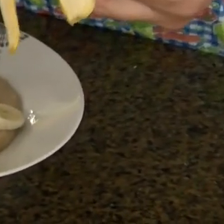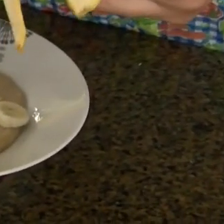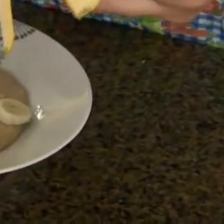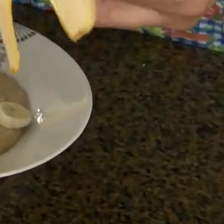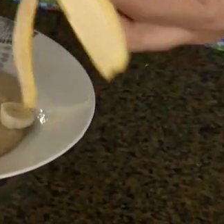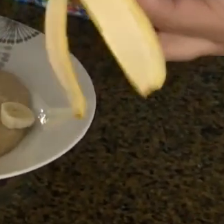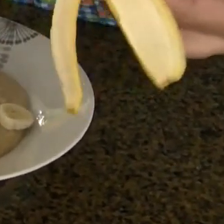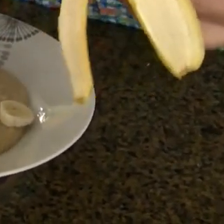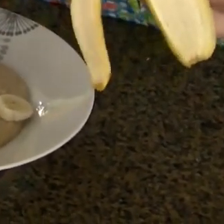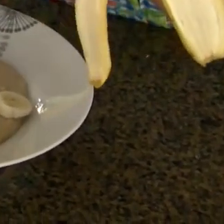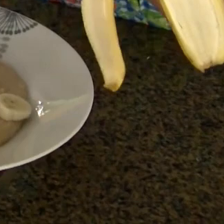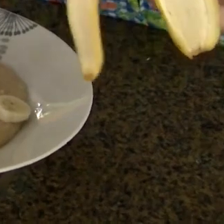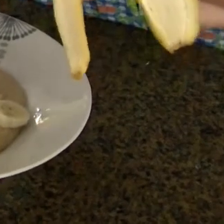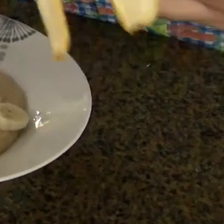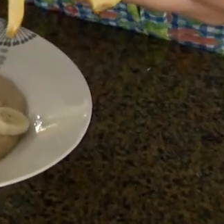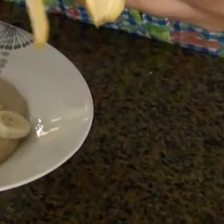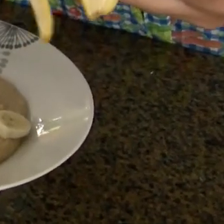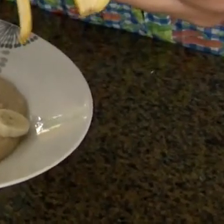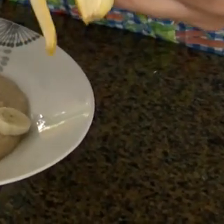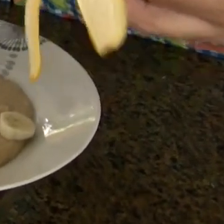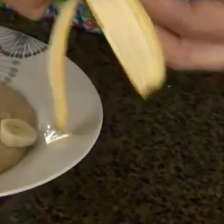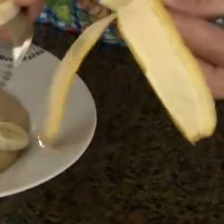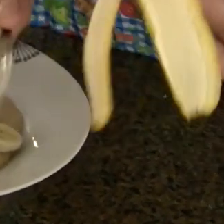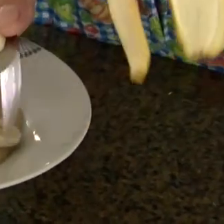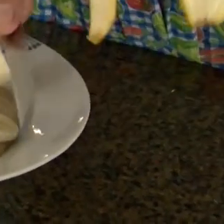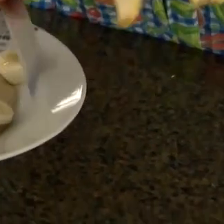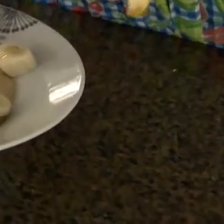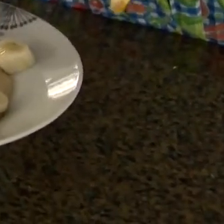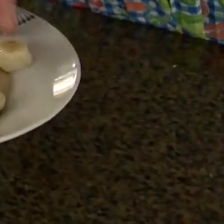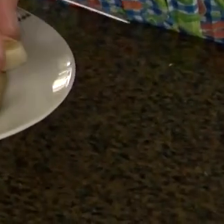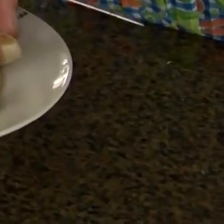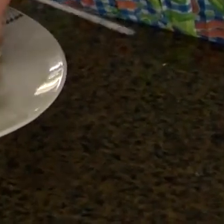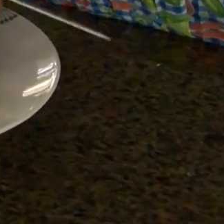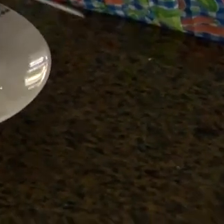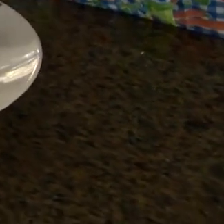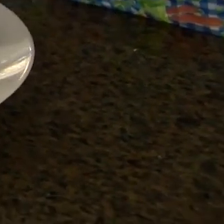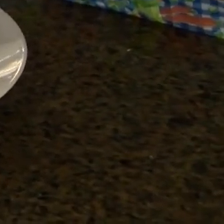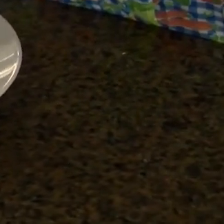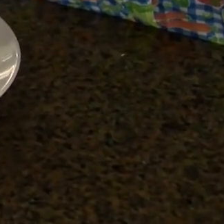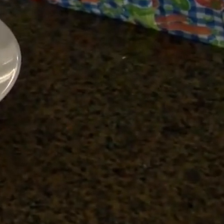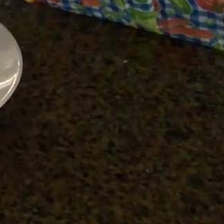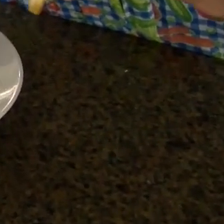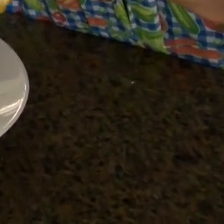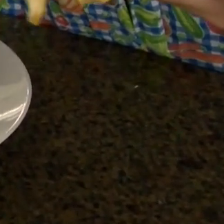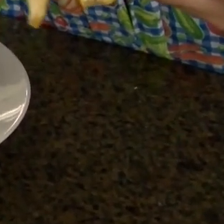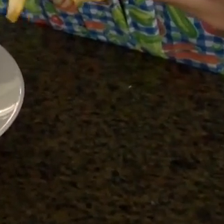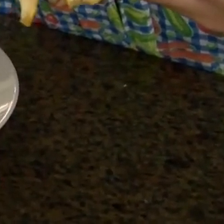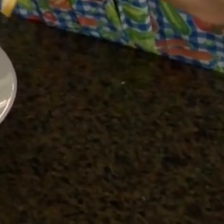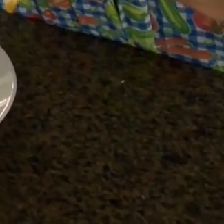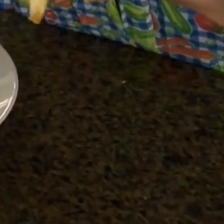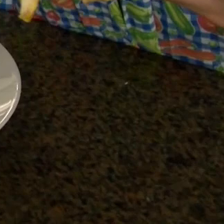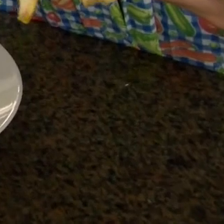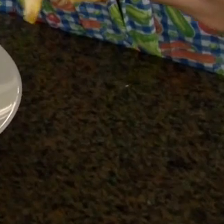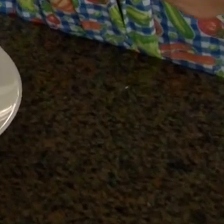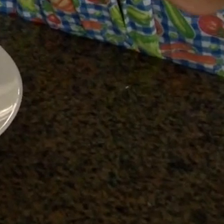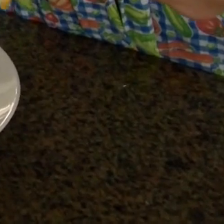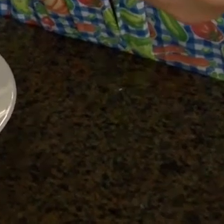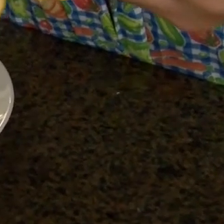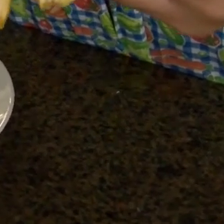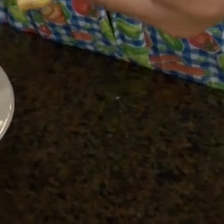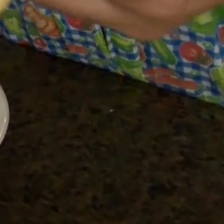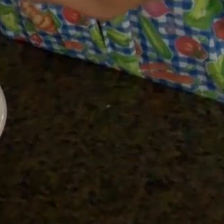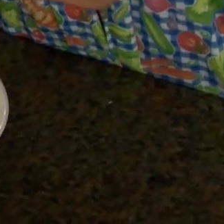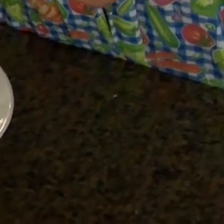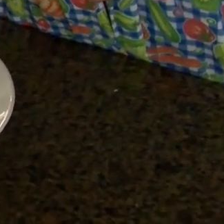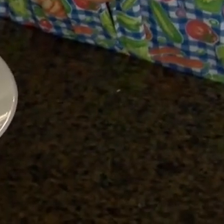doce? É? Fica uma delícia. É. Boa pra fazer vitamina. Exato, bolo. Pra fritar.